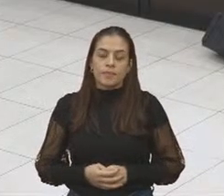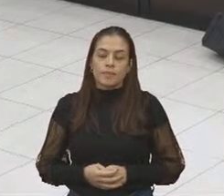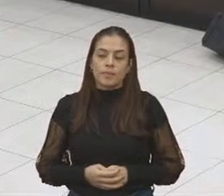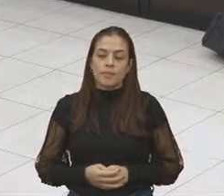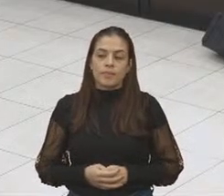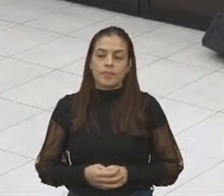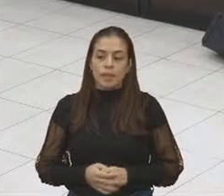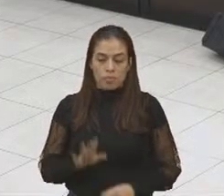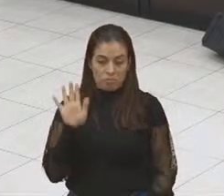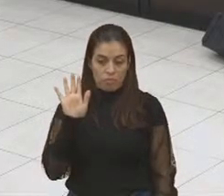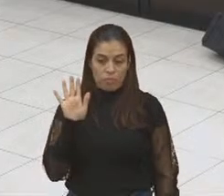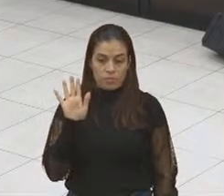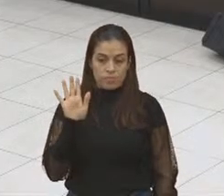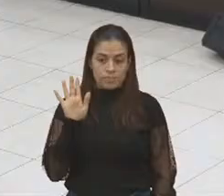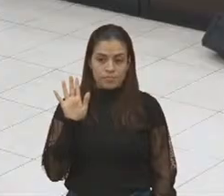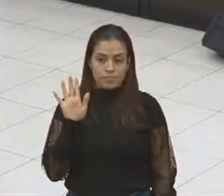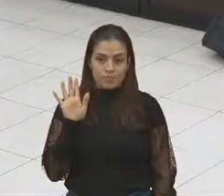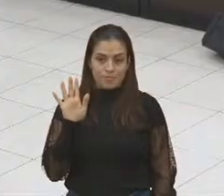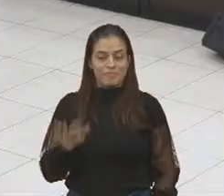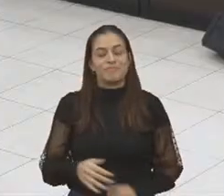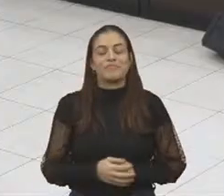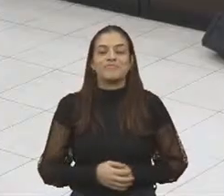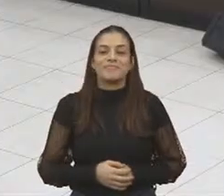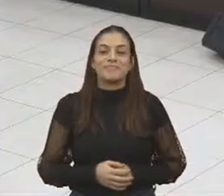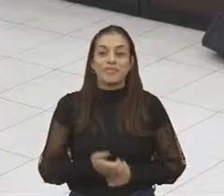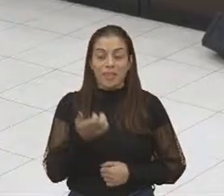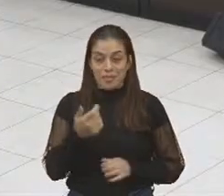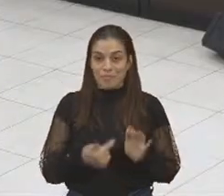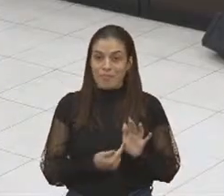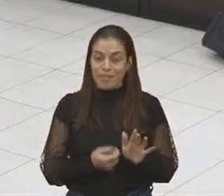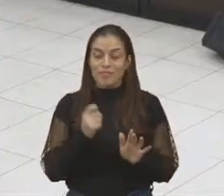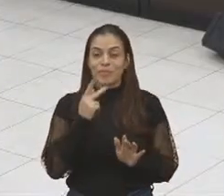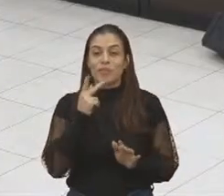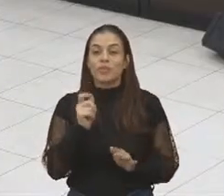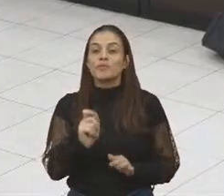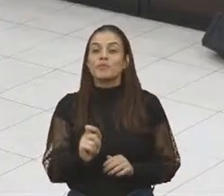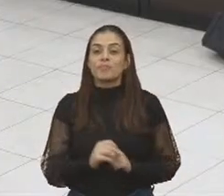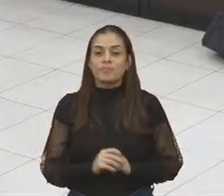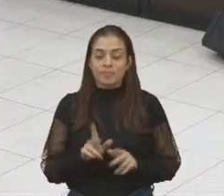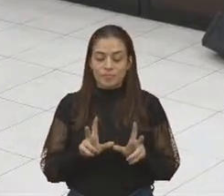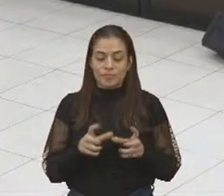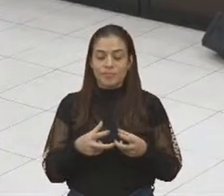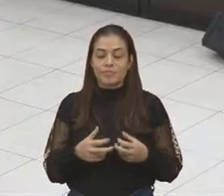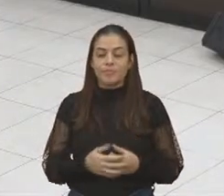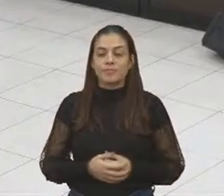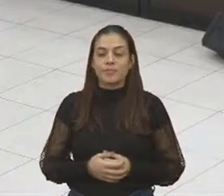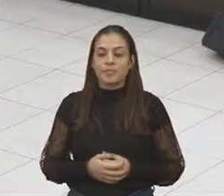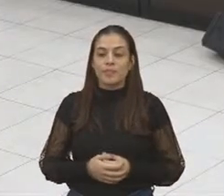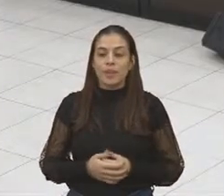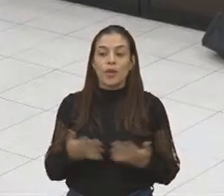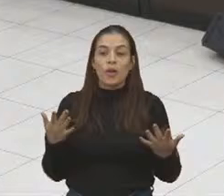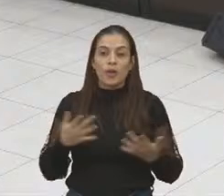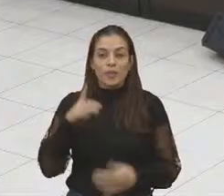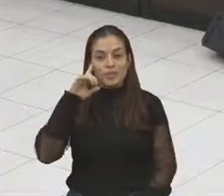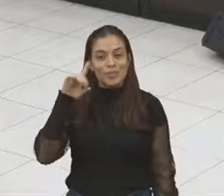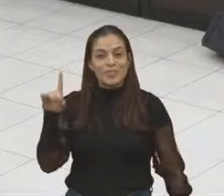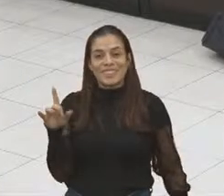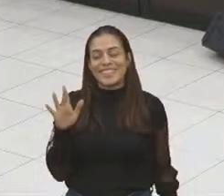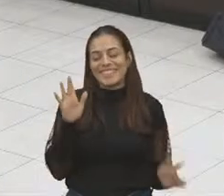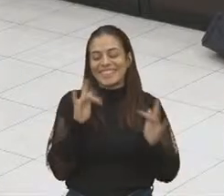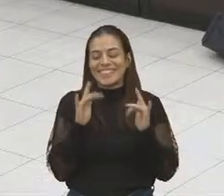Posso falar? Bom, quero registrar hoje aqui na Câmara que hoje é dia dos namorados, não tem briga,